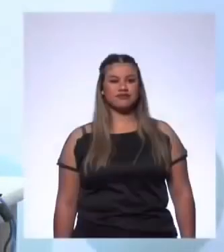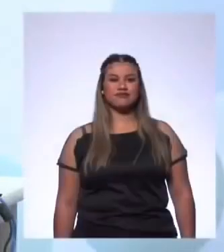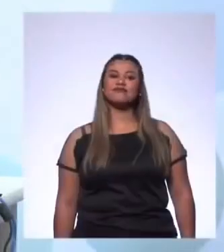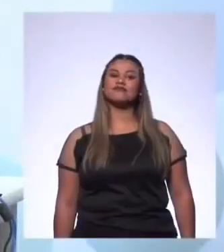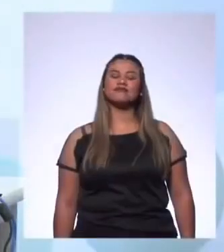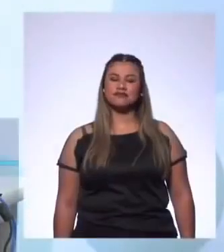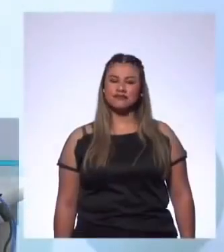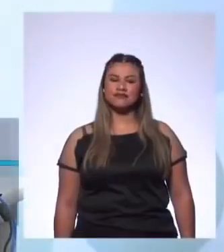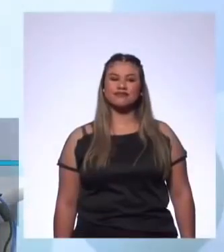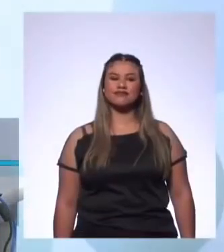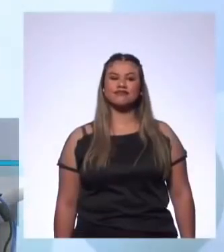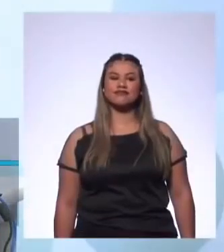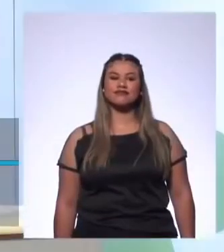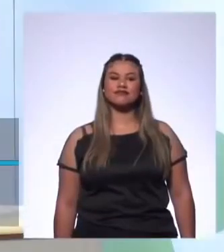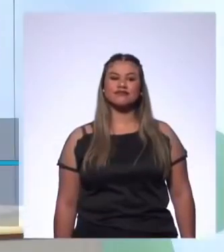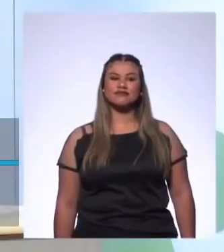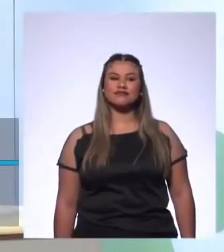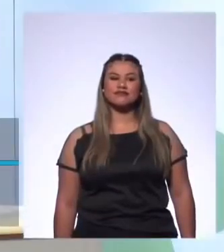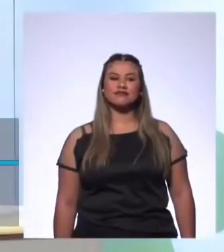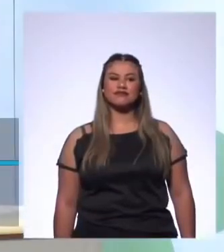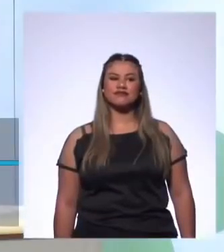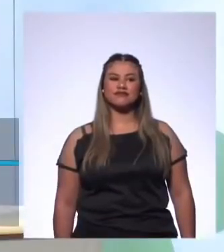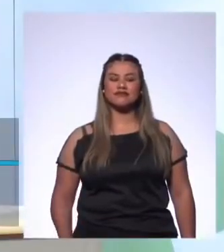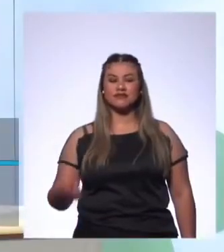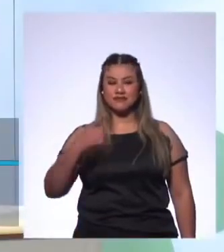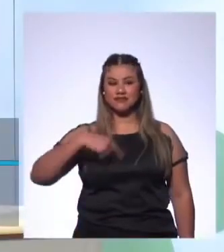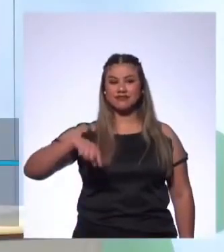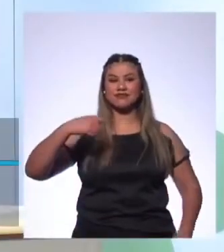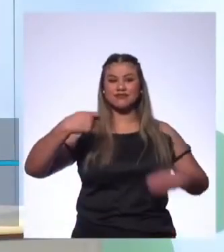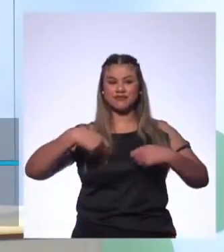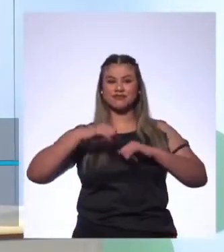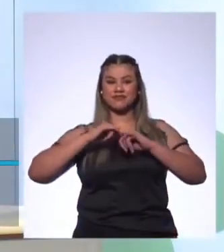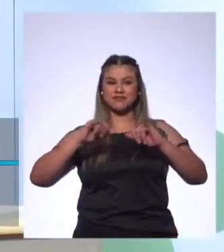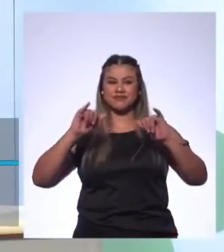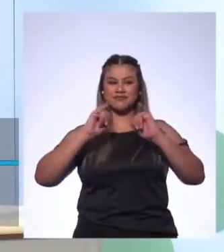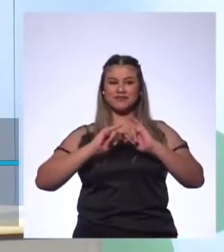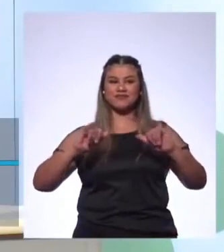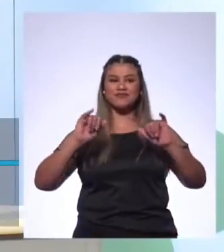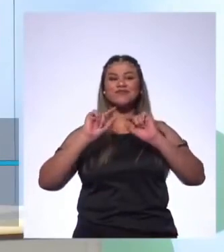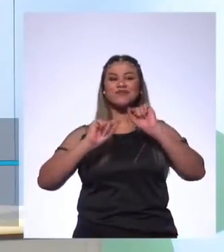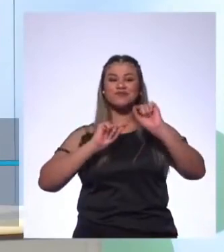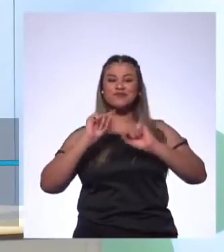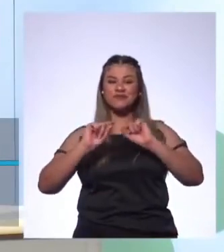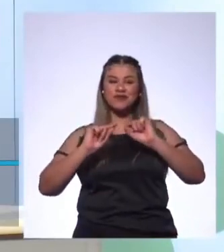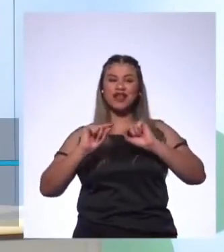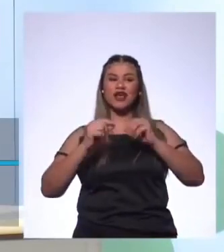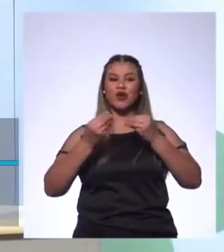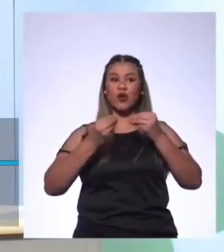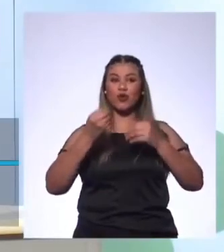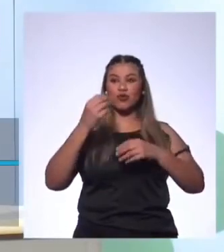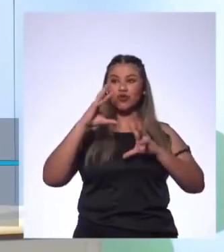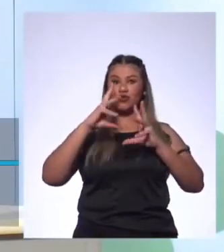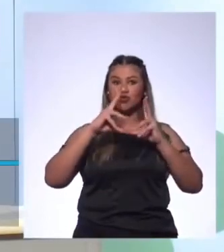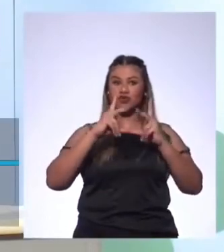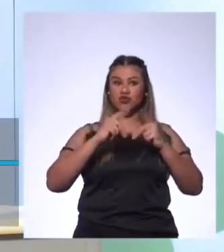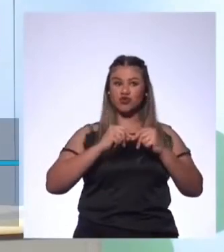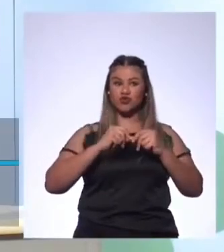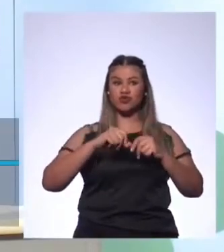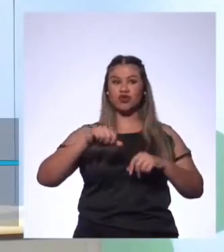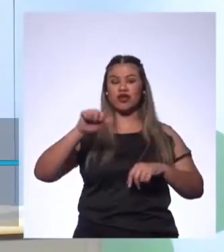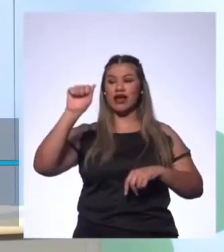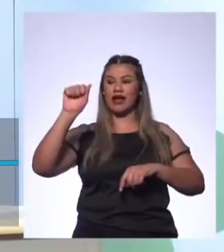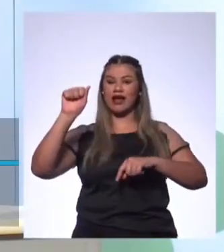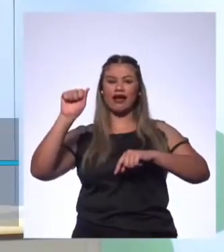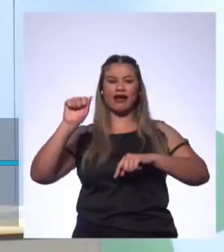Vamos lá, professor. A gente tem que avisar, hein, André, próximas atividades para colocar todas de uma vez, senão a gente vê aqui. Você está falando de